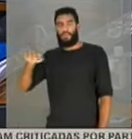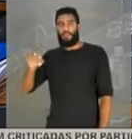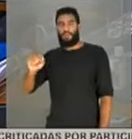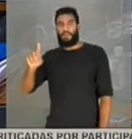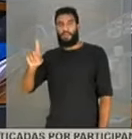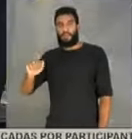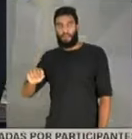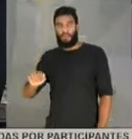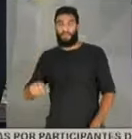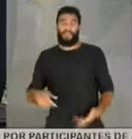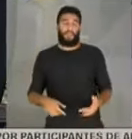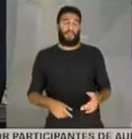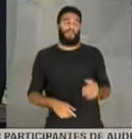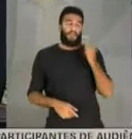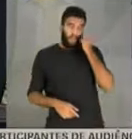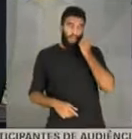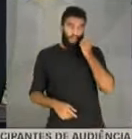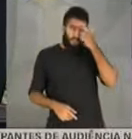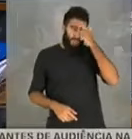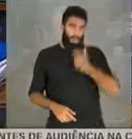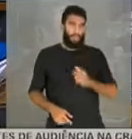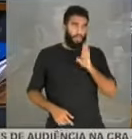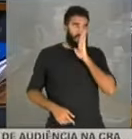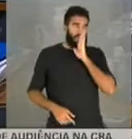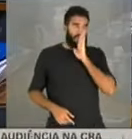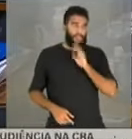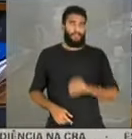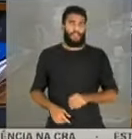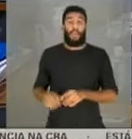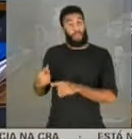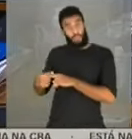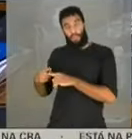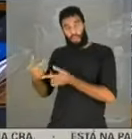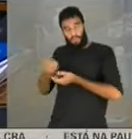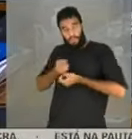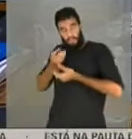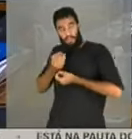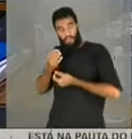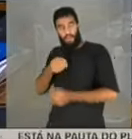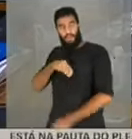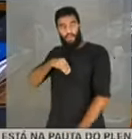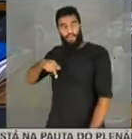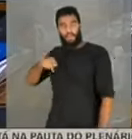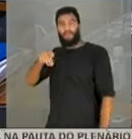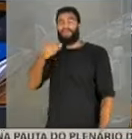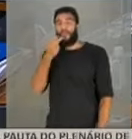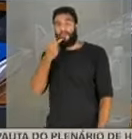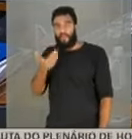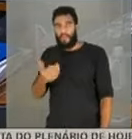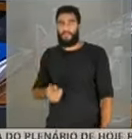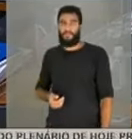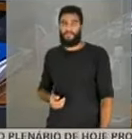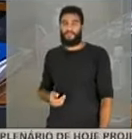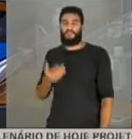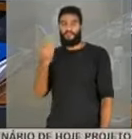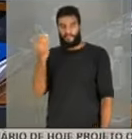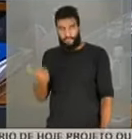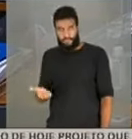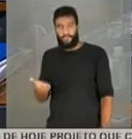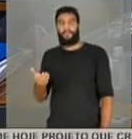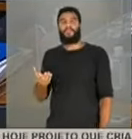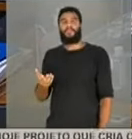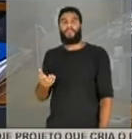Senhor senador, eu vou exercer o silêncio. Porque no depoimento do Ministério Público, Vossa Excelência diz, aqui Vossa Excelência, Vossa Senhoria,